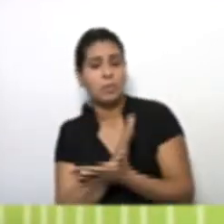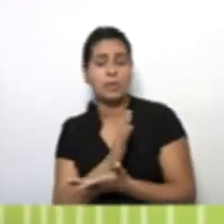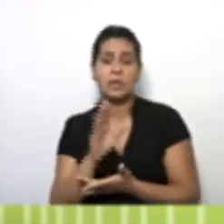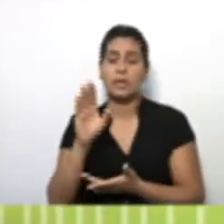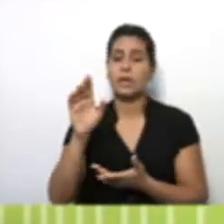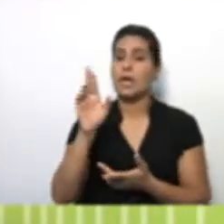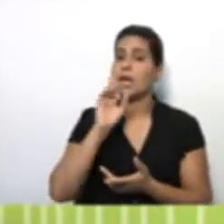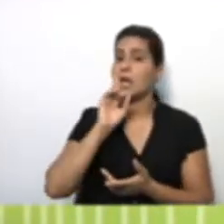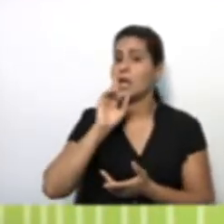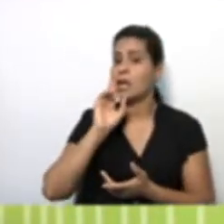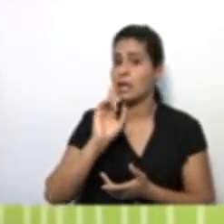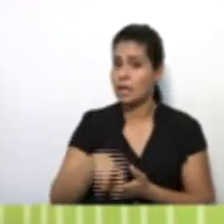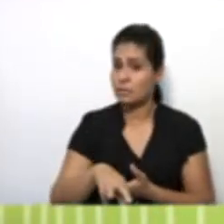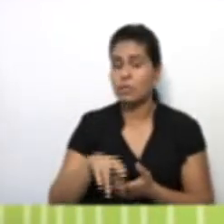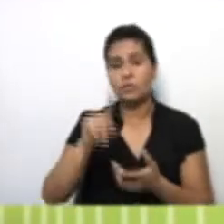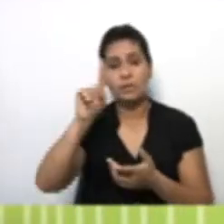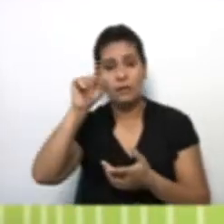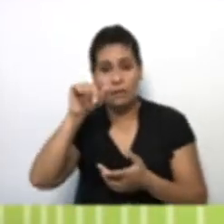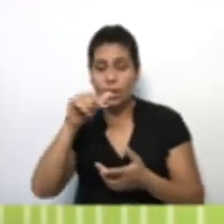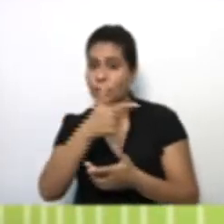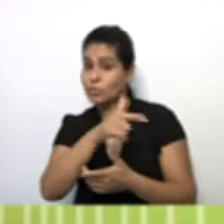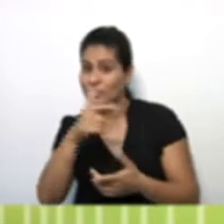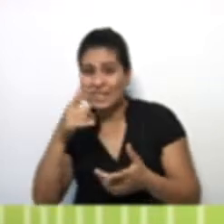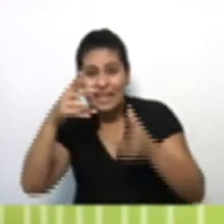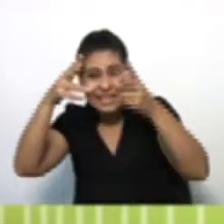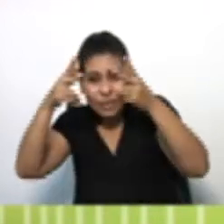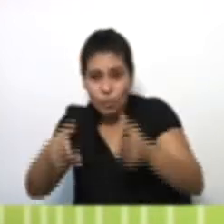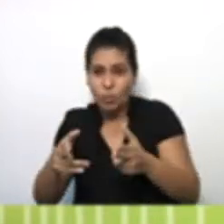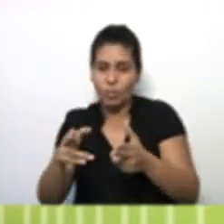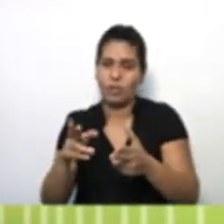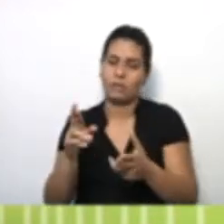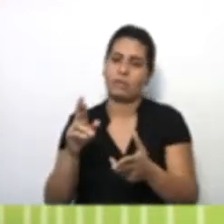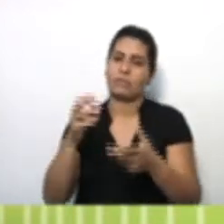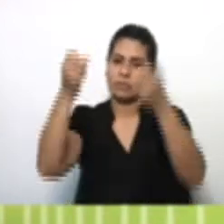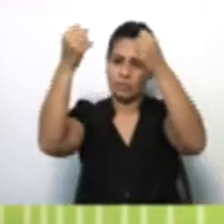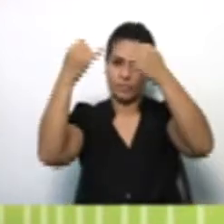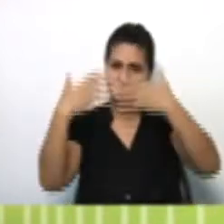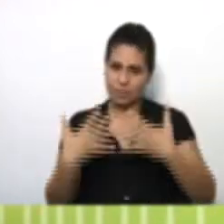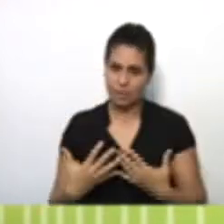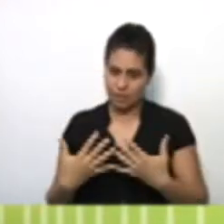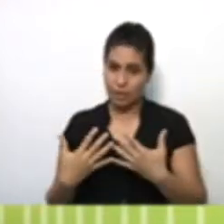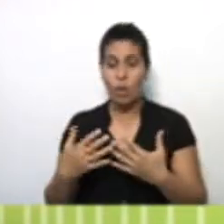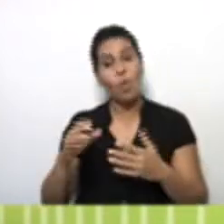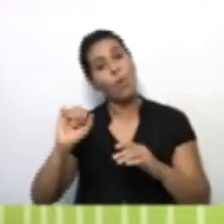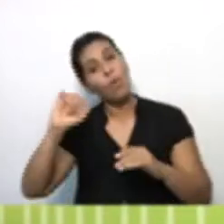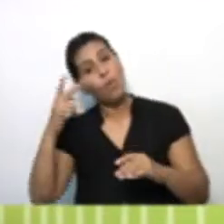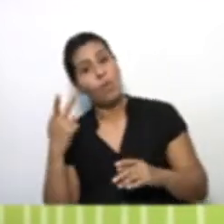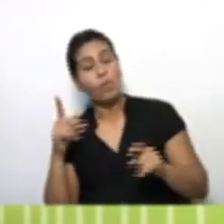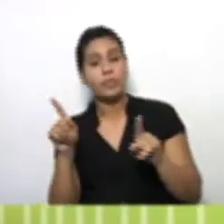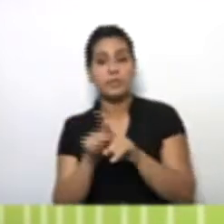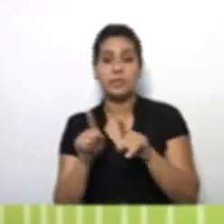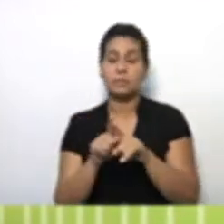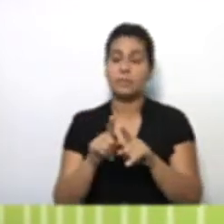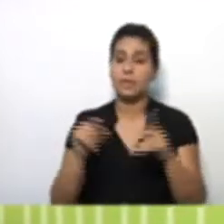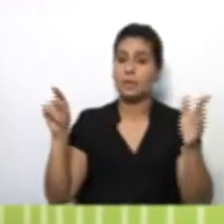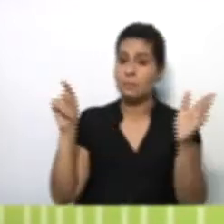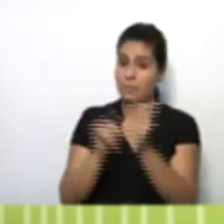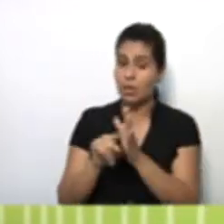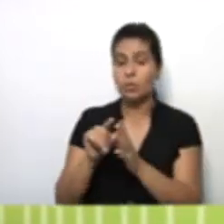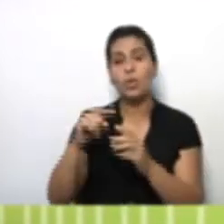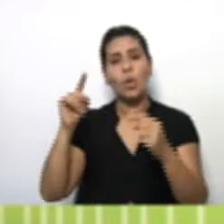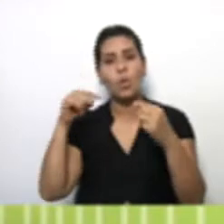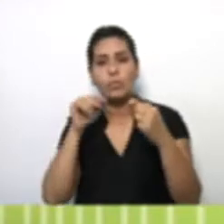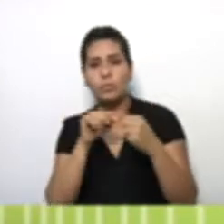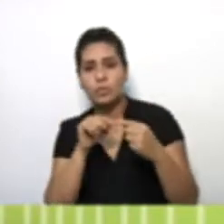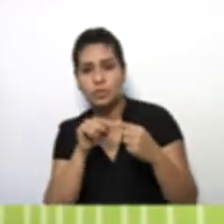né? Que a resposta, ela pode não ser exatamente como a que eu coloquei aqui, mas eu também coloquei questões